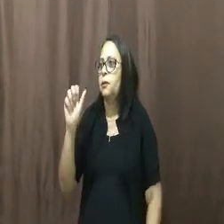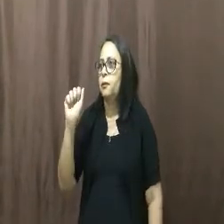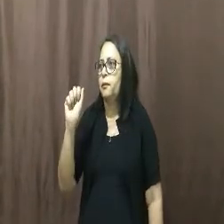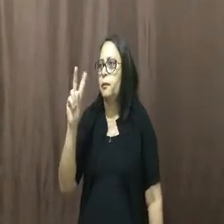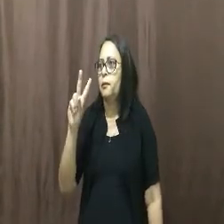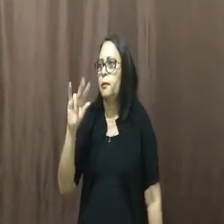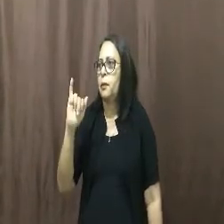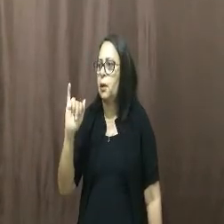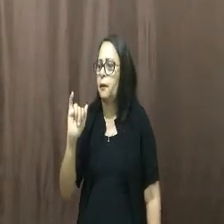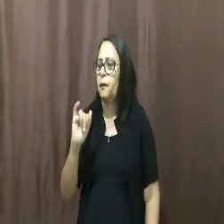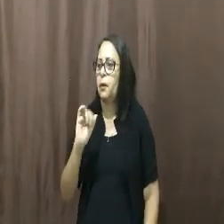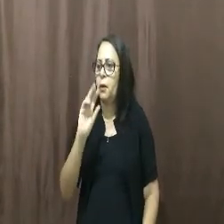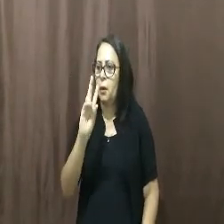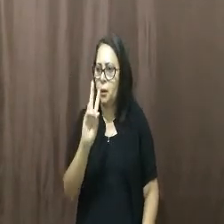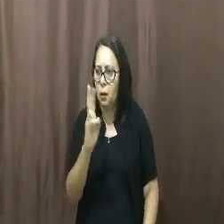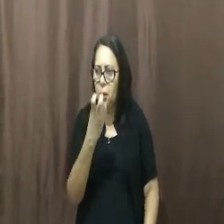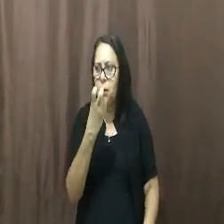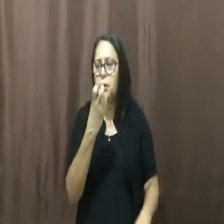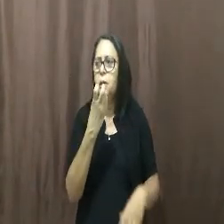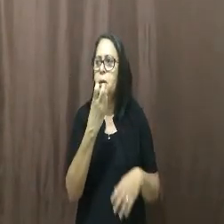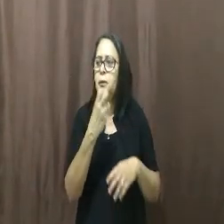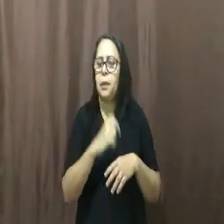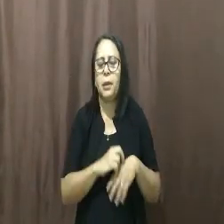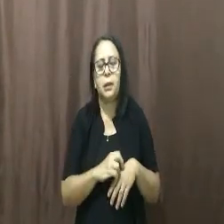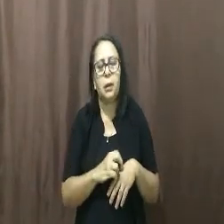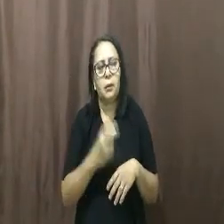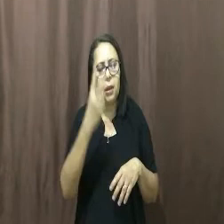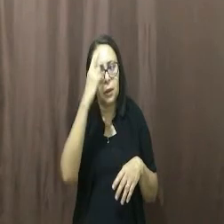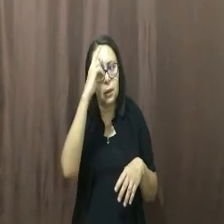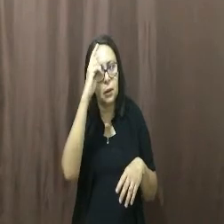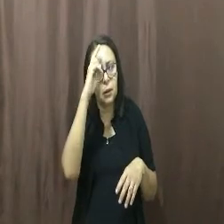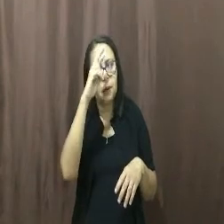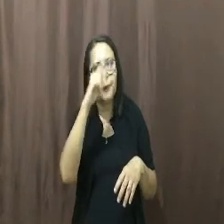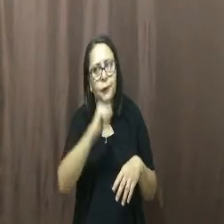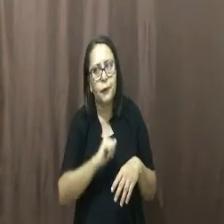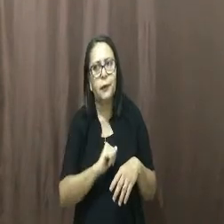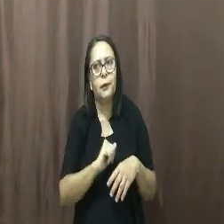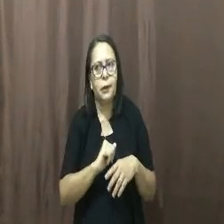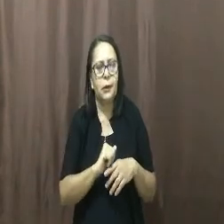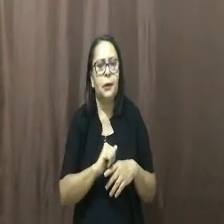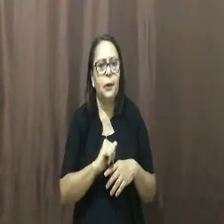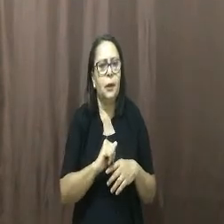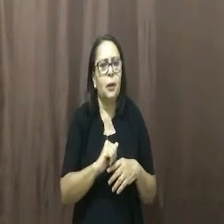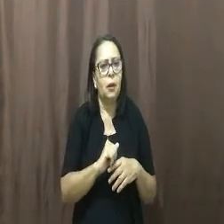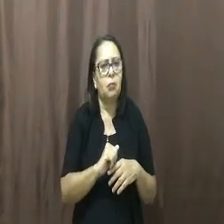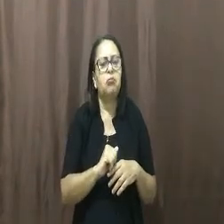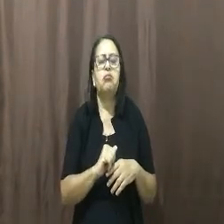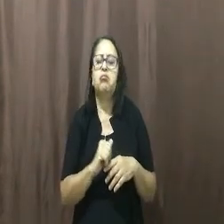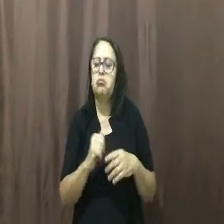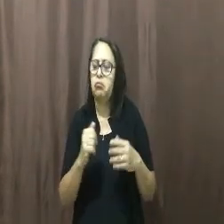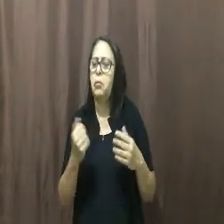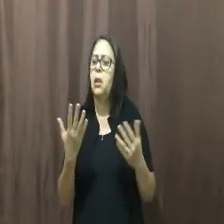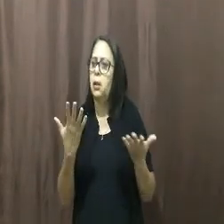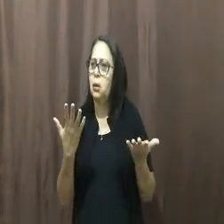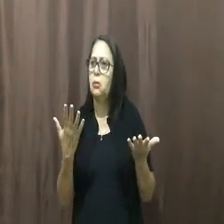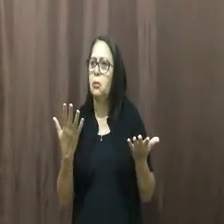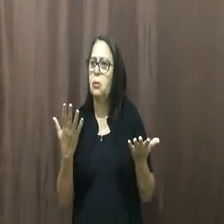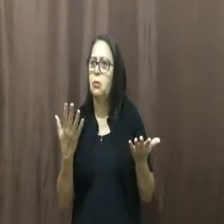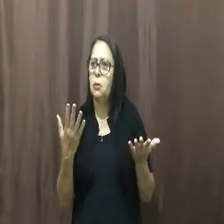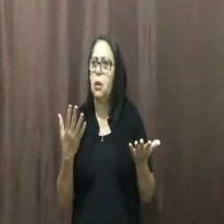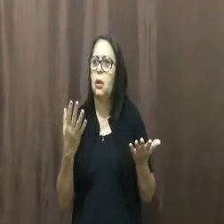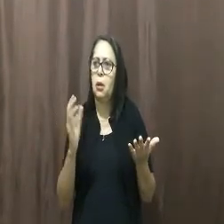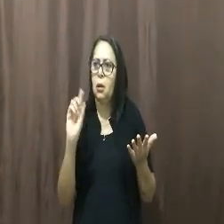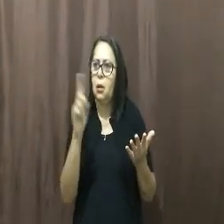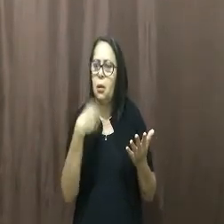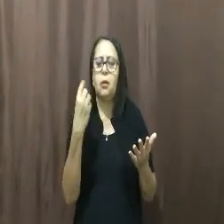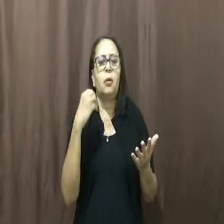E professor Davi, e a gente percebe, e esse relato, né, foi algo bem, bem atual